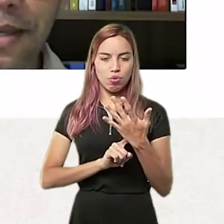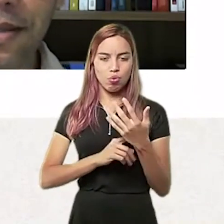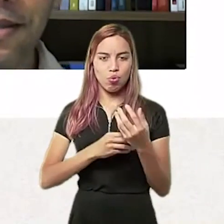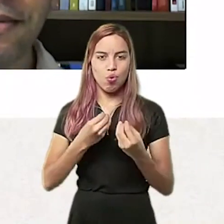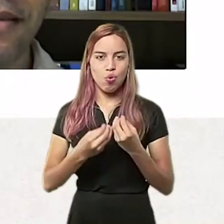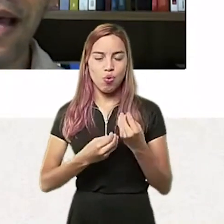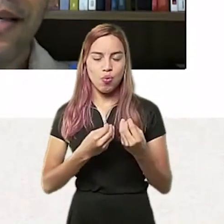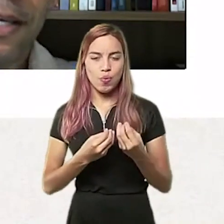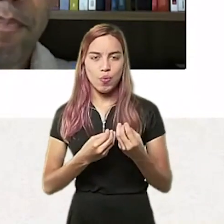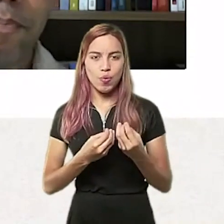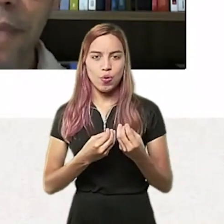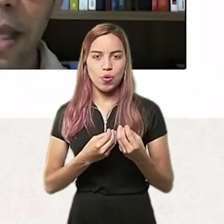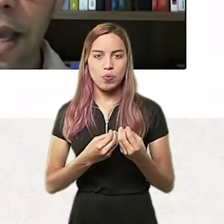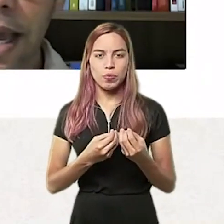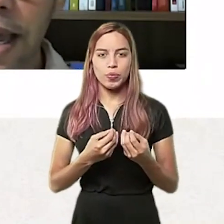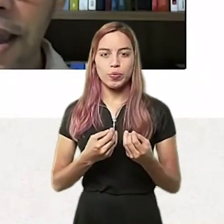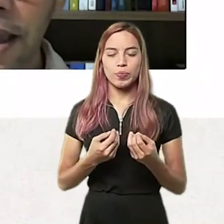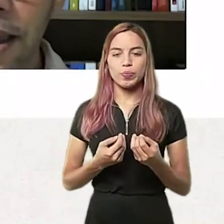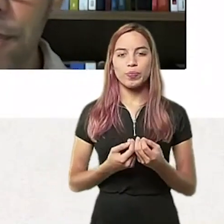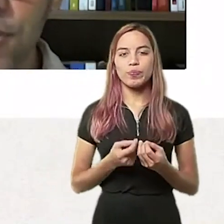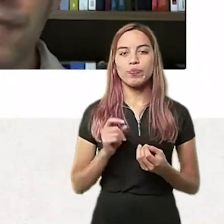um homem, né? Que